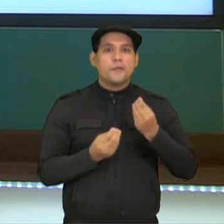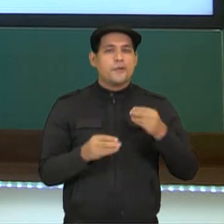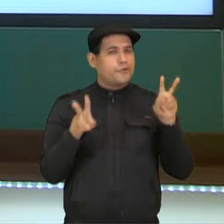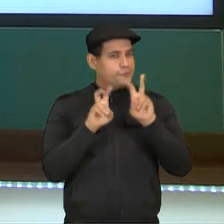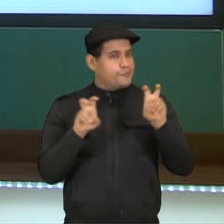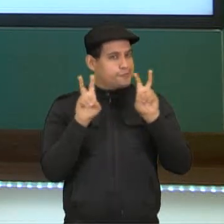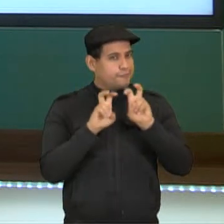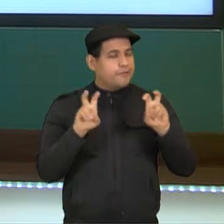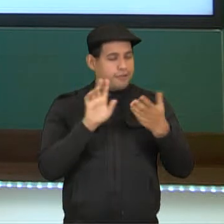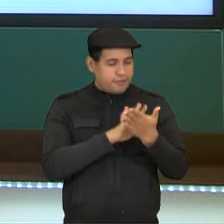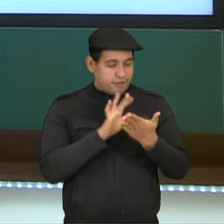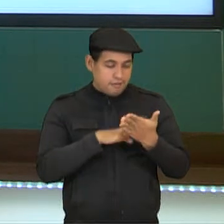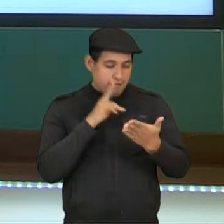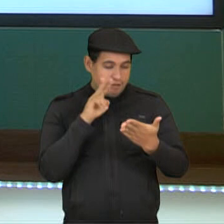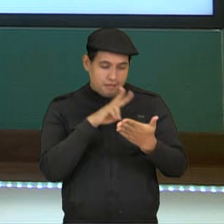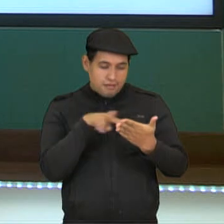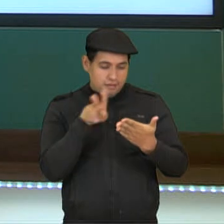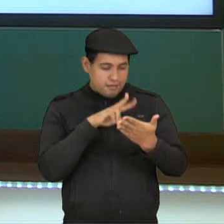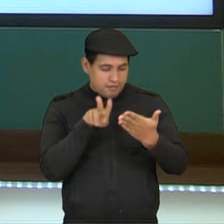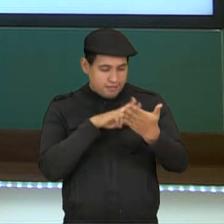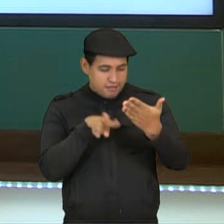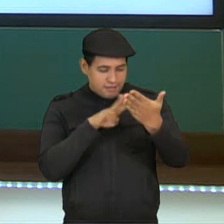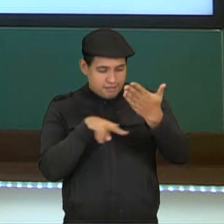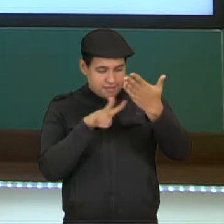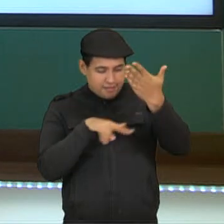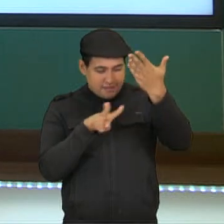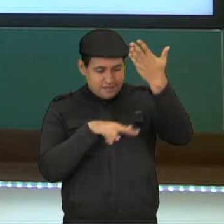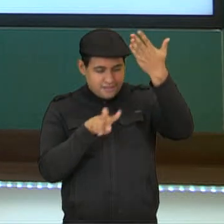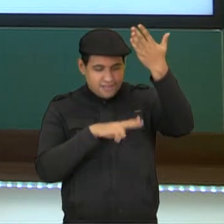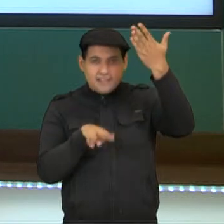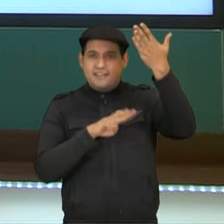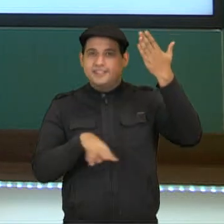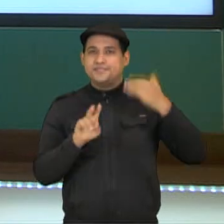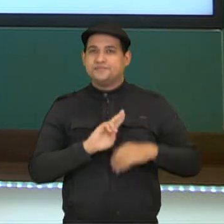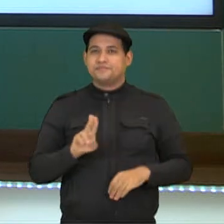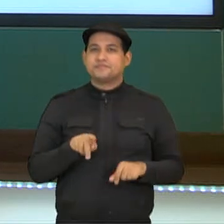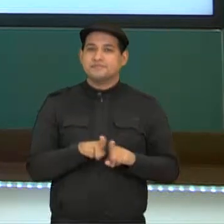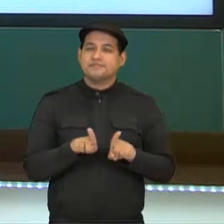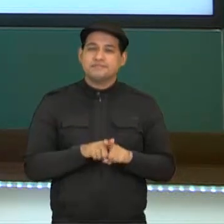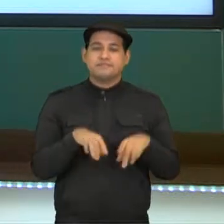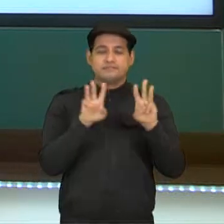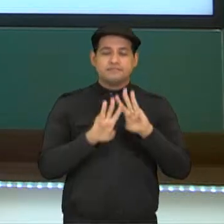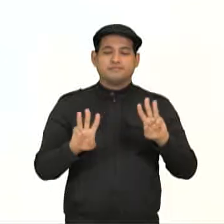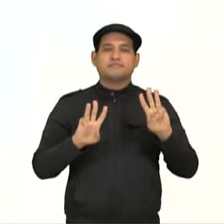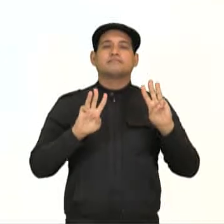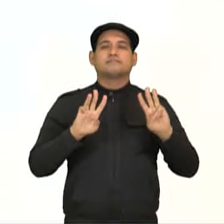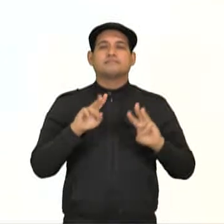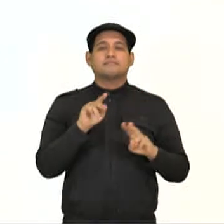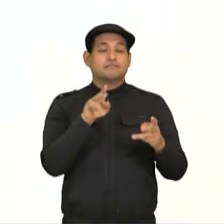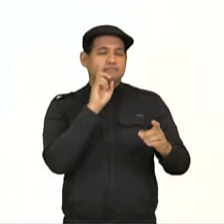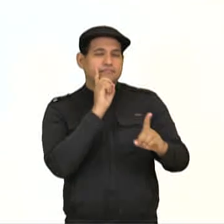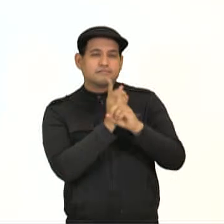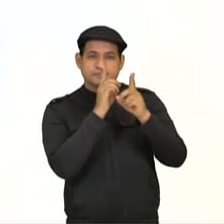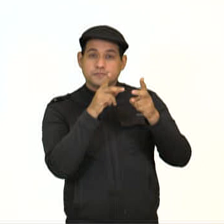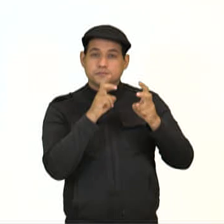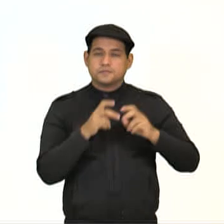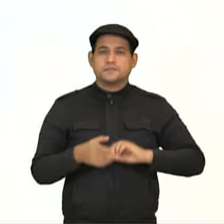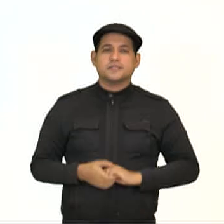ou do celular e tentar verificar esse local. Então, pesquisa lá esse nome, né, o estádio Panatenaico, que vocês vão encontrar,